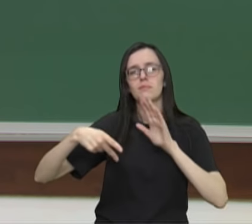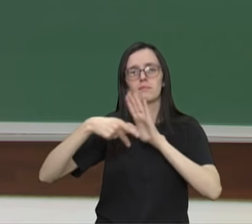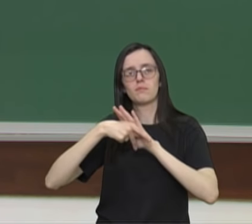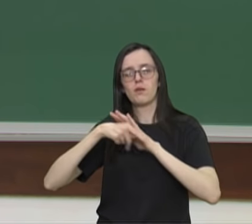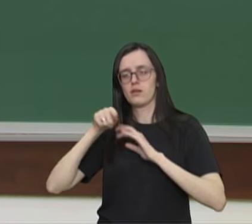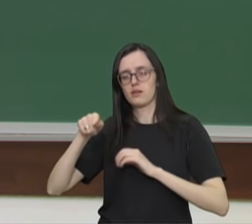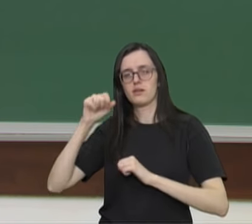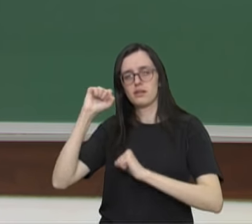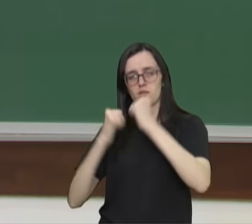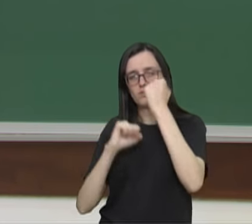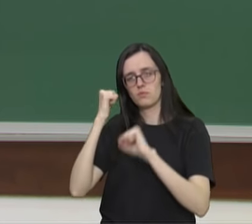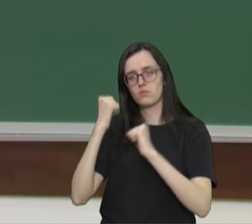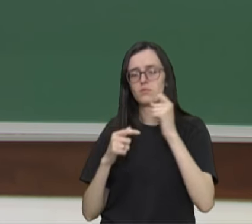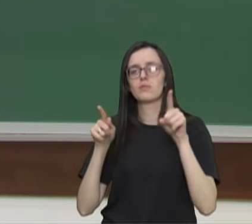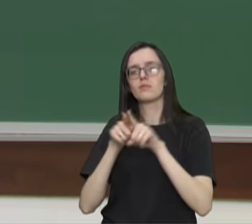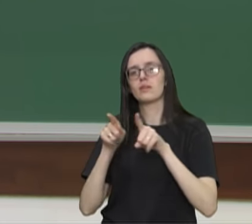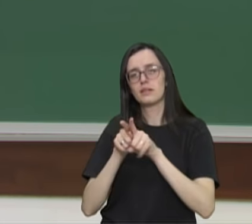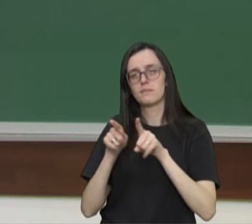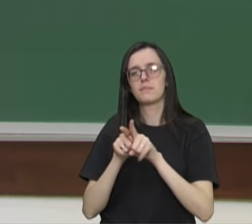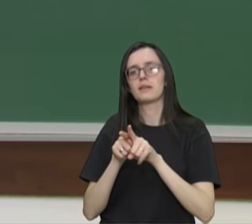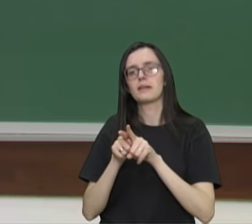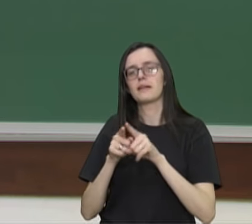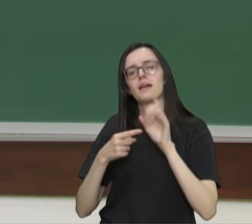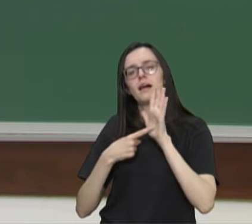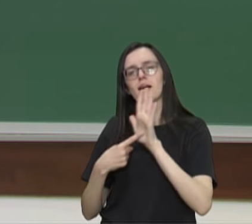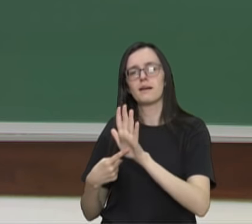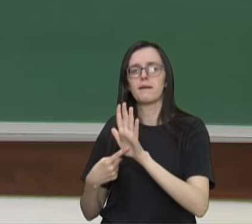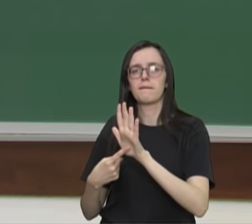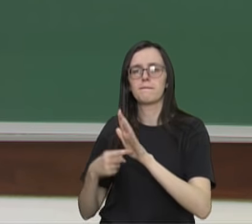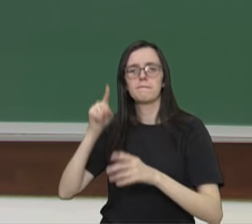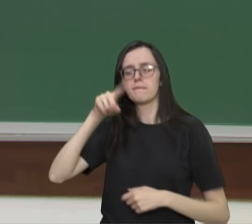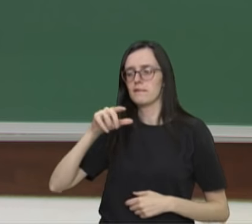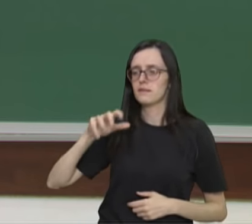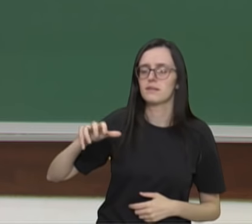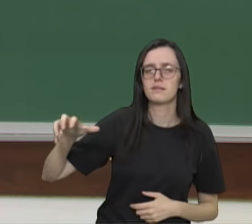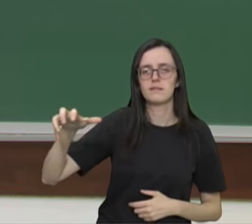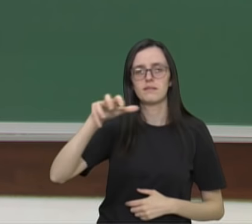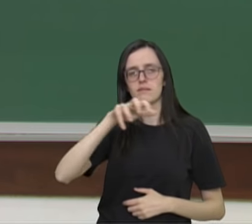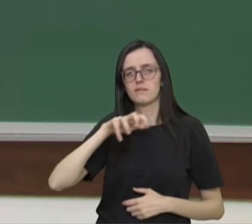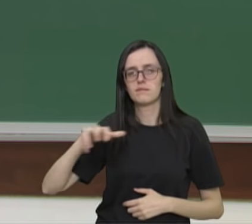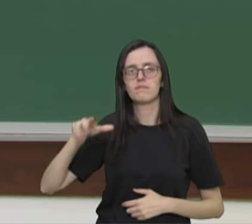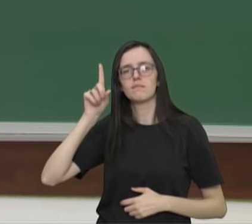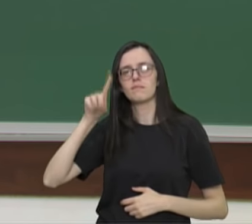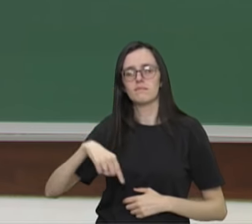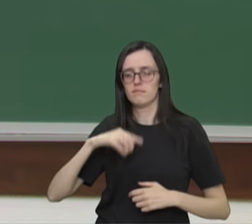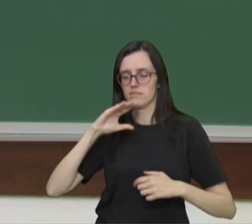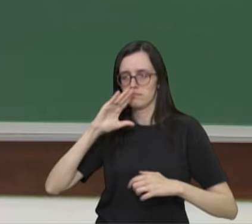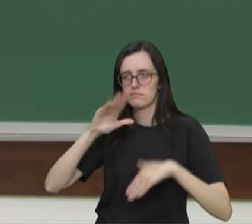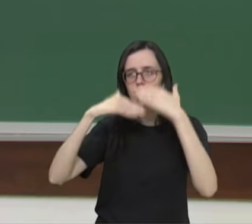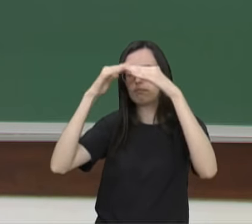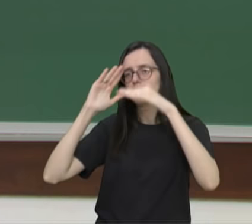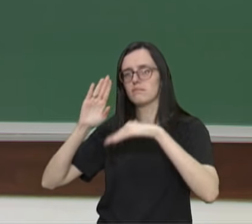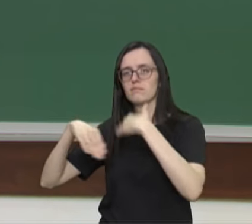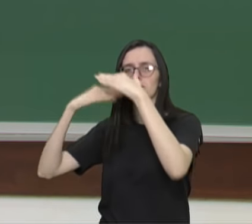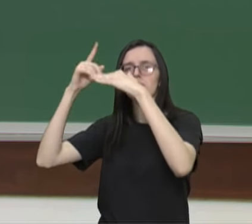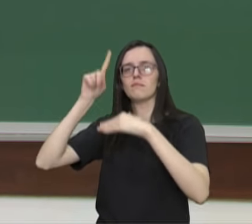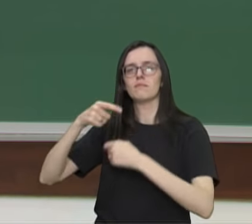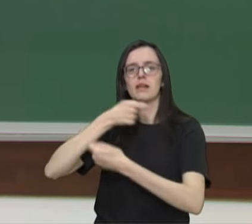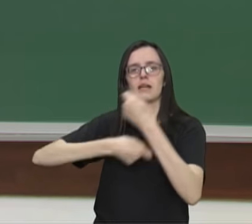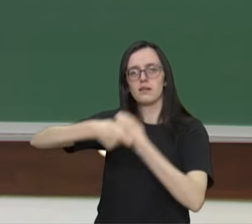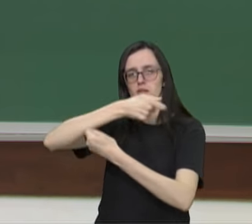industrial e e também o que apresenta-se a zonas de desenvolver zonas de